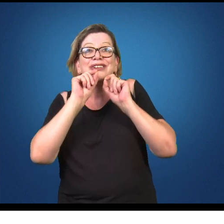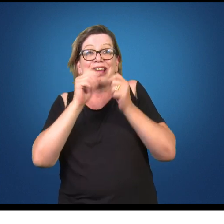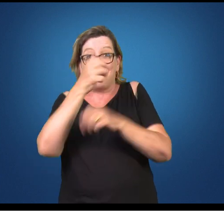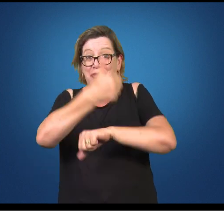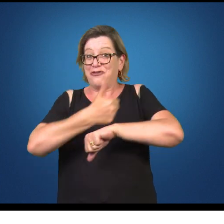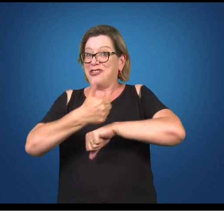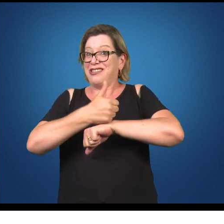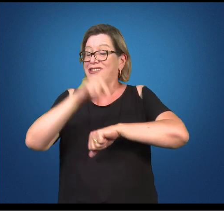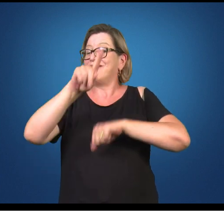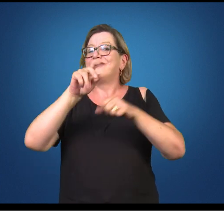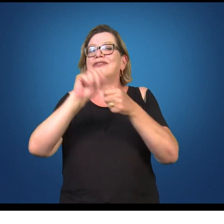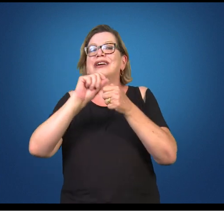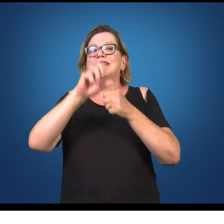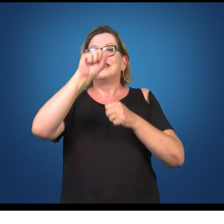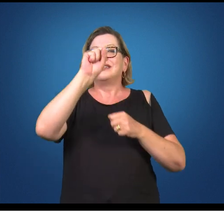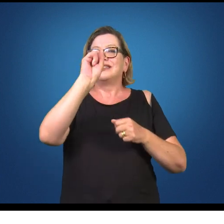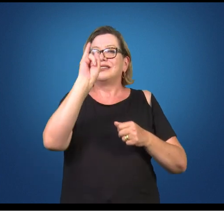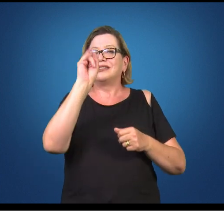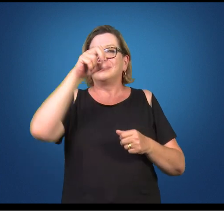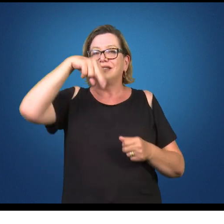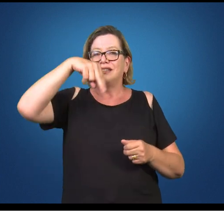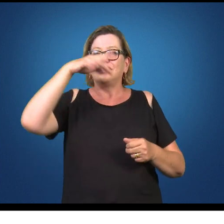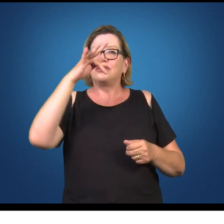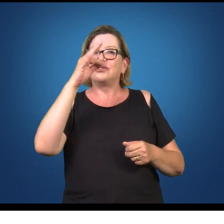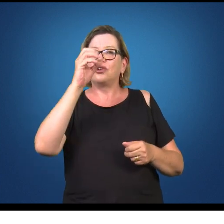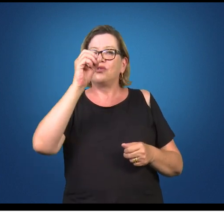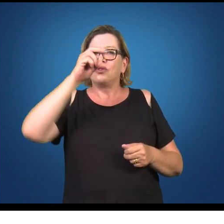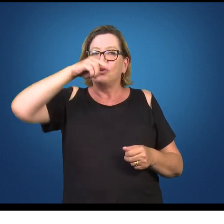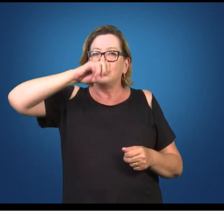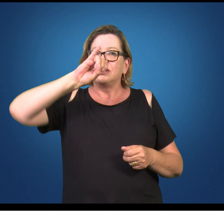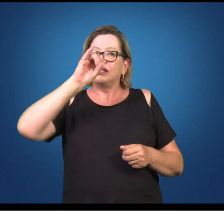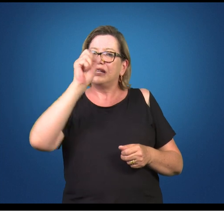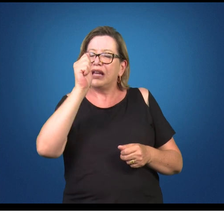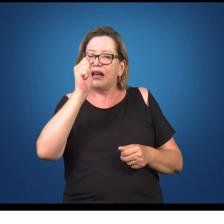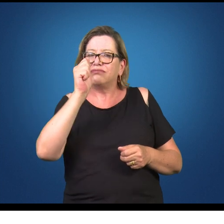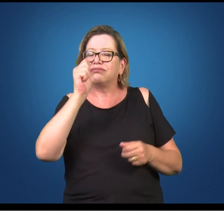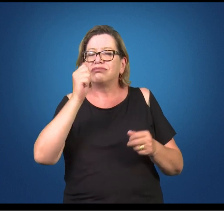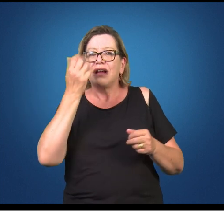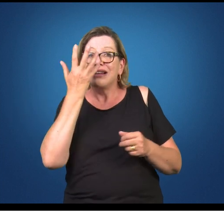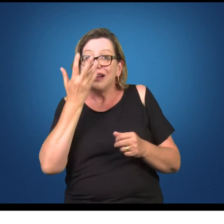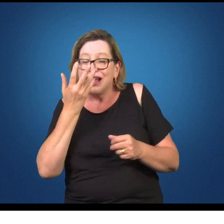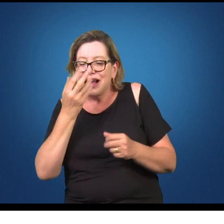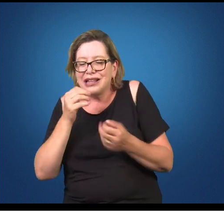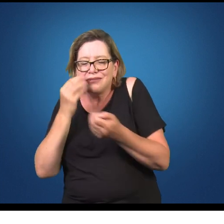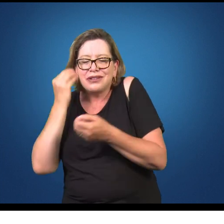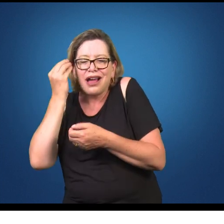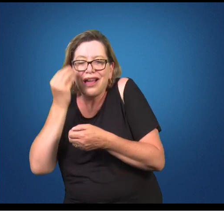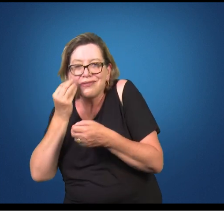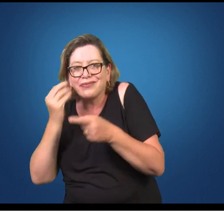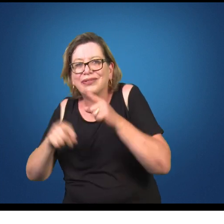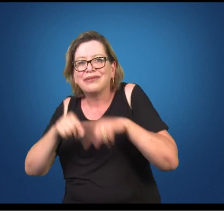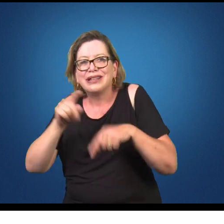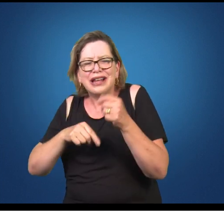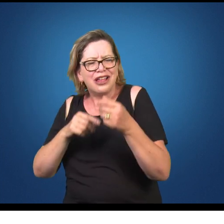que ela começa a experimentar minimamente os materiais, um bater de palmas, um combinar